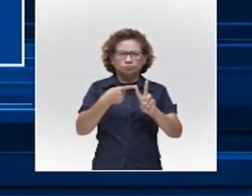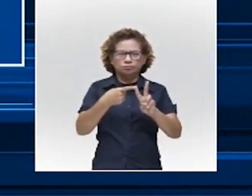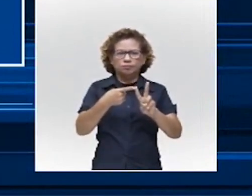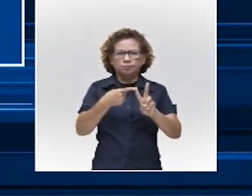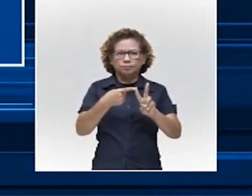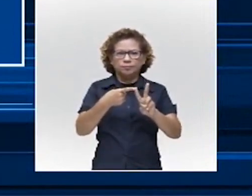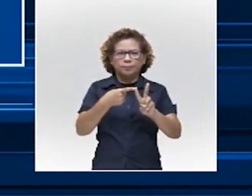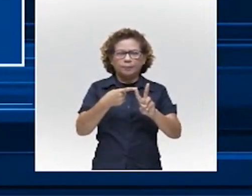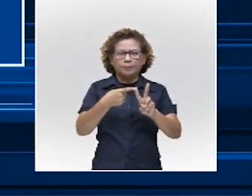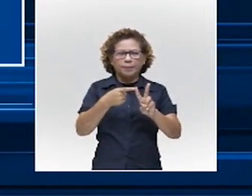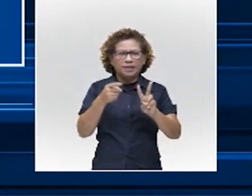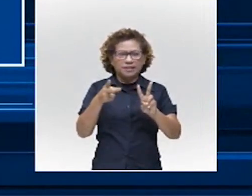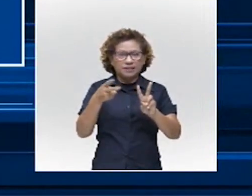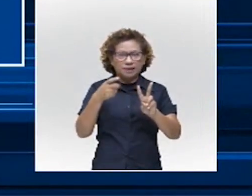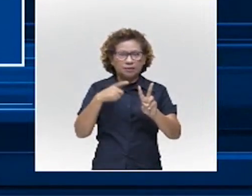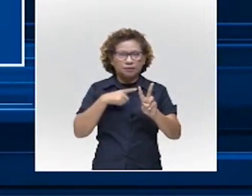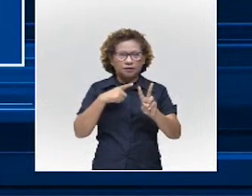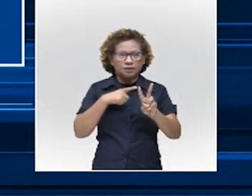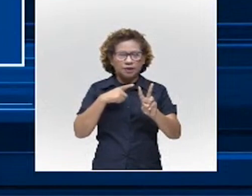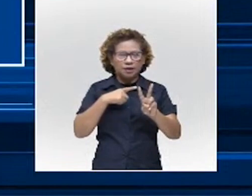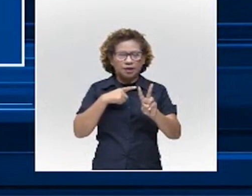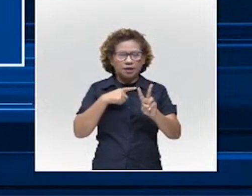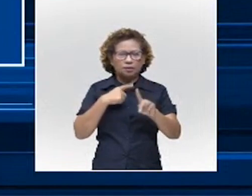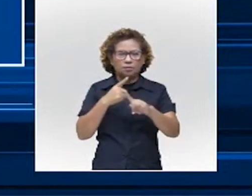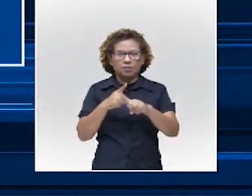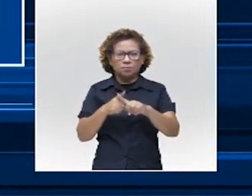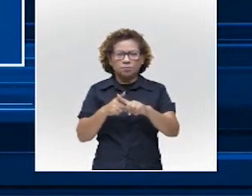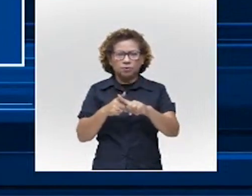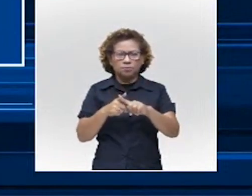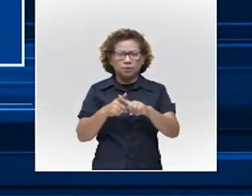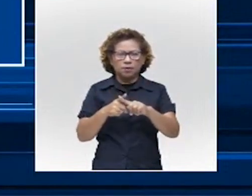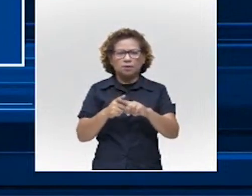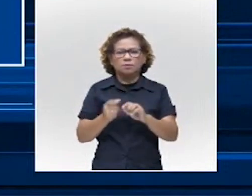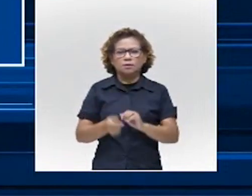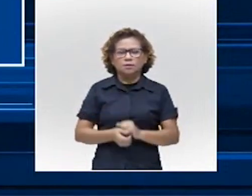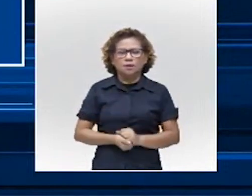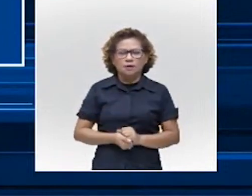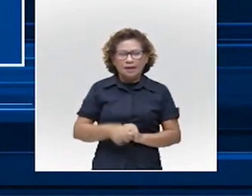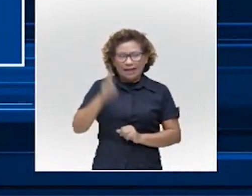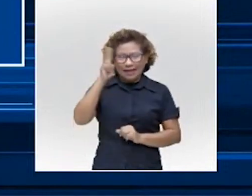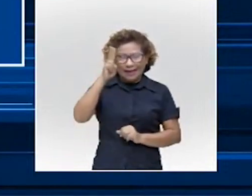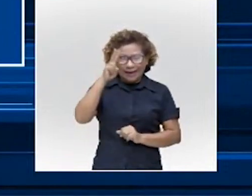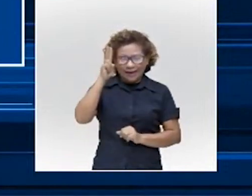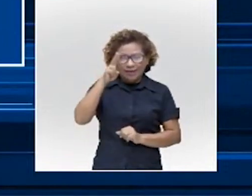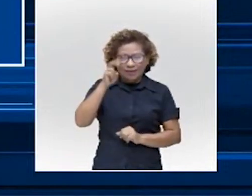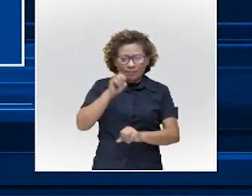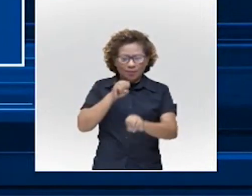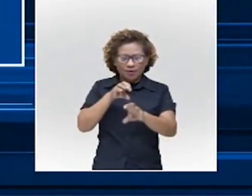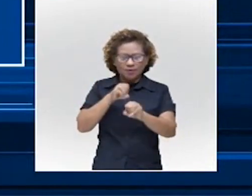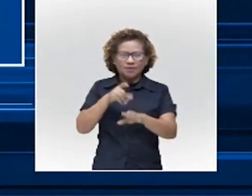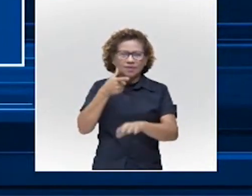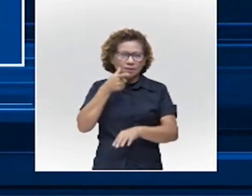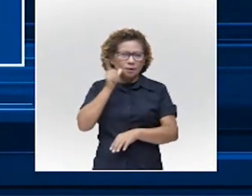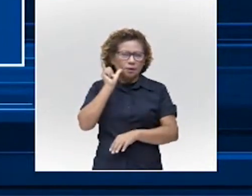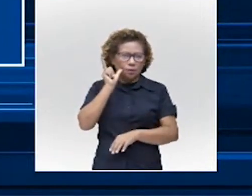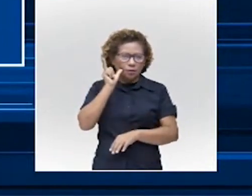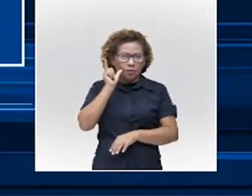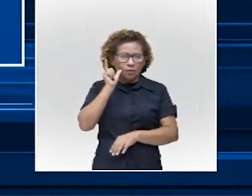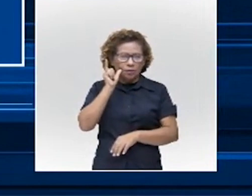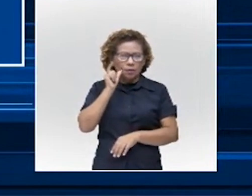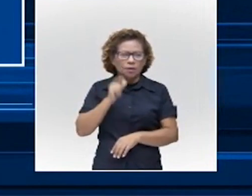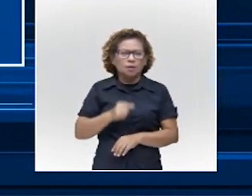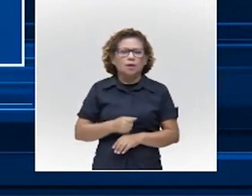uma multiplicação. E aí como nós trabalhamos muito isso ontem, quando você tem a multiplicação de